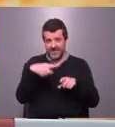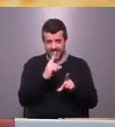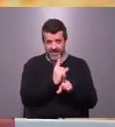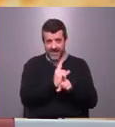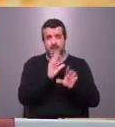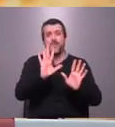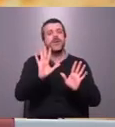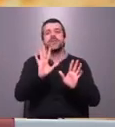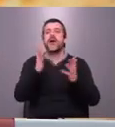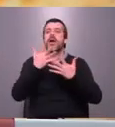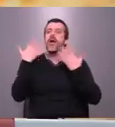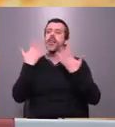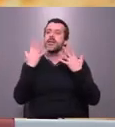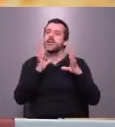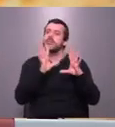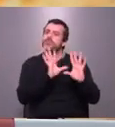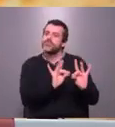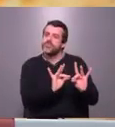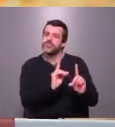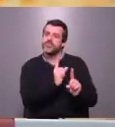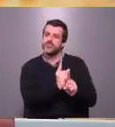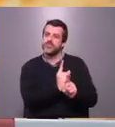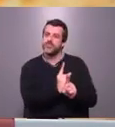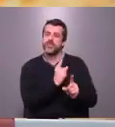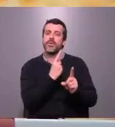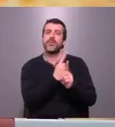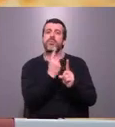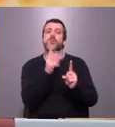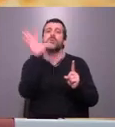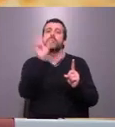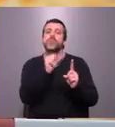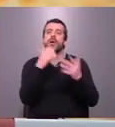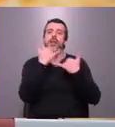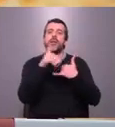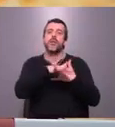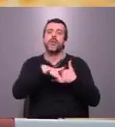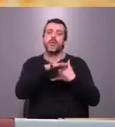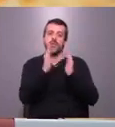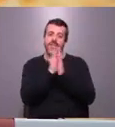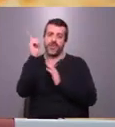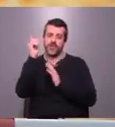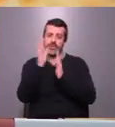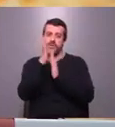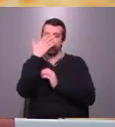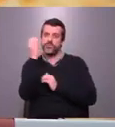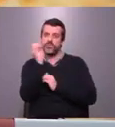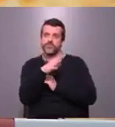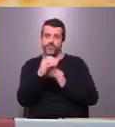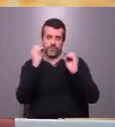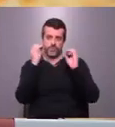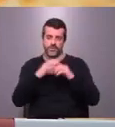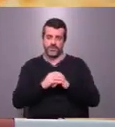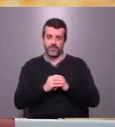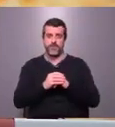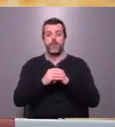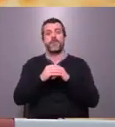não perderam a alegria, porque a fonte dessa alegria era Deus, e Deus nunca os abandonou.